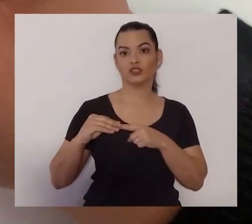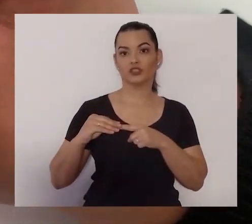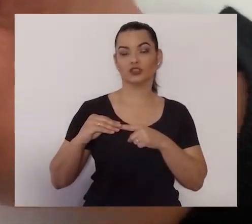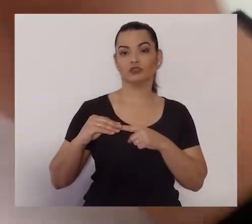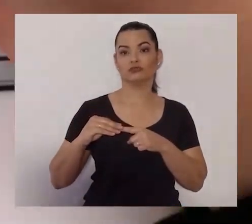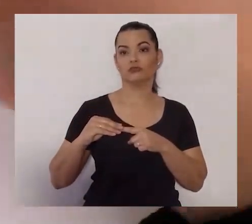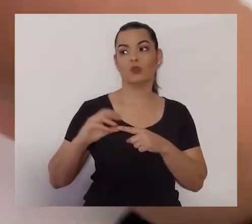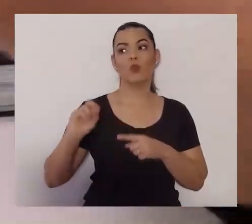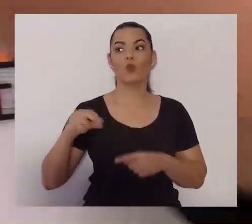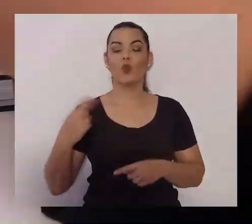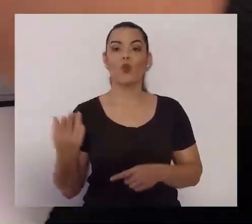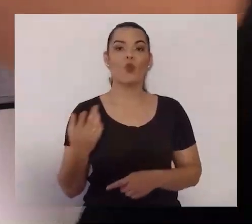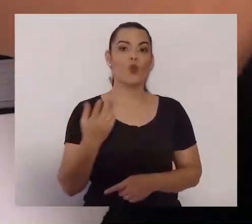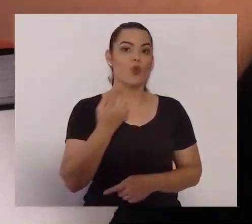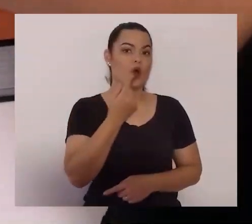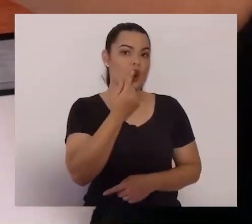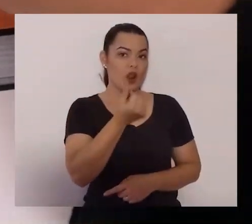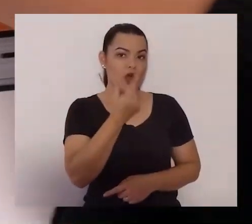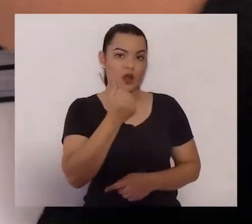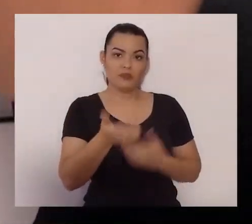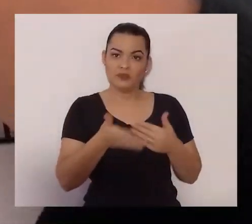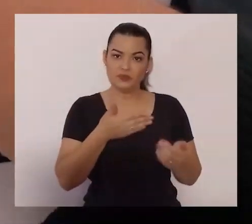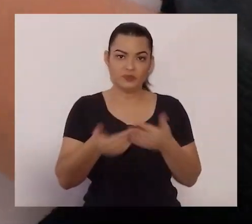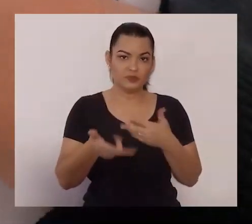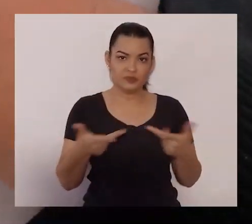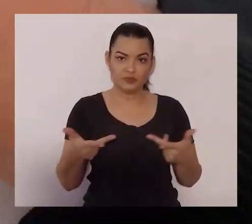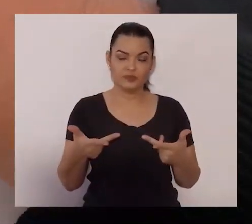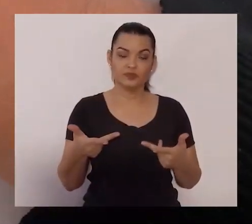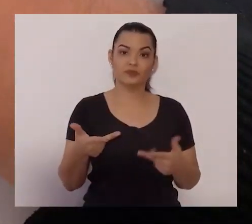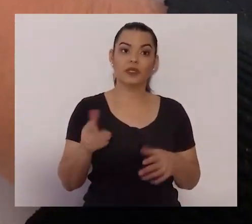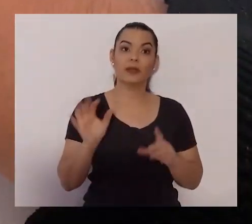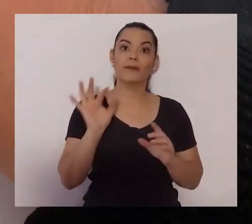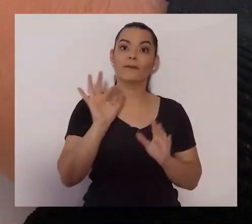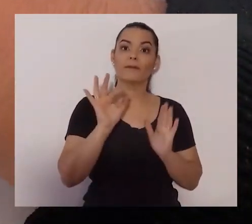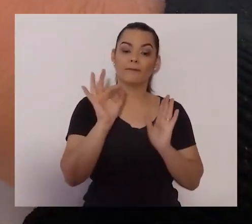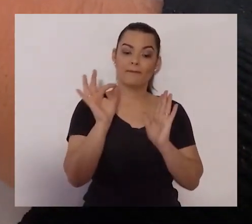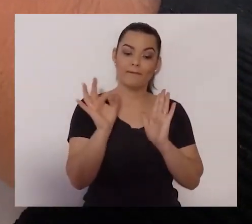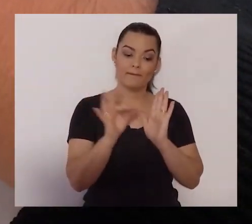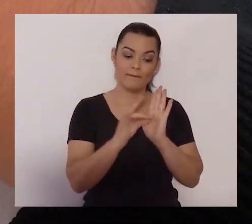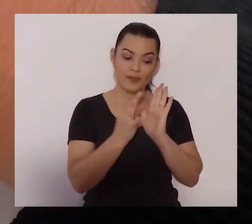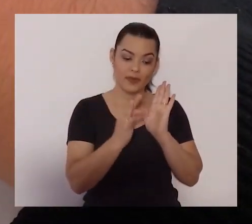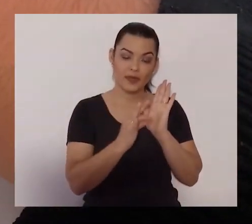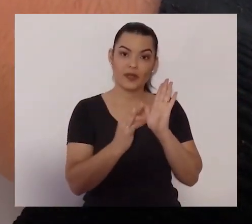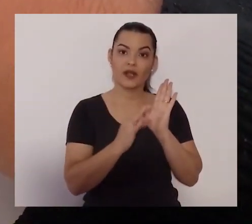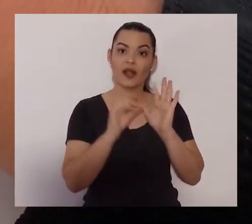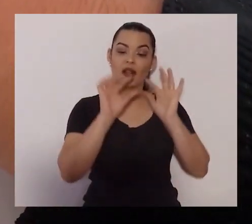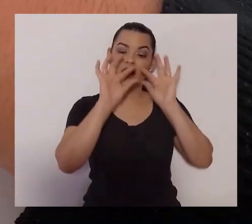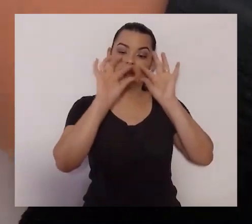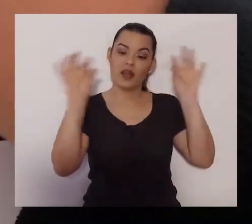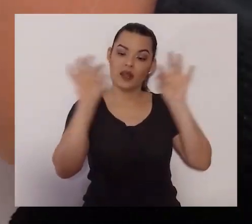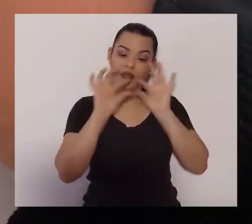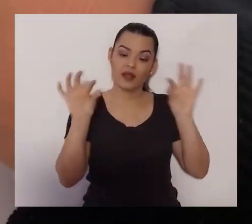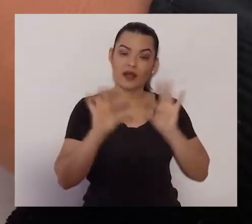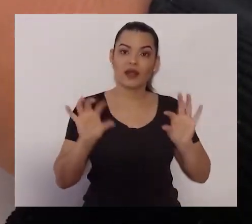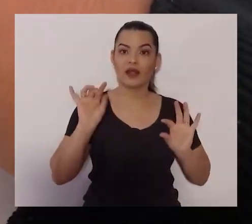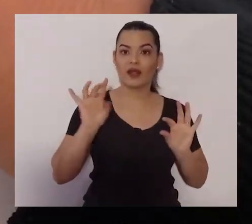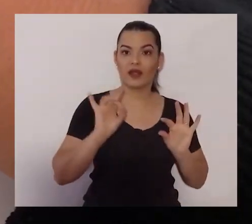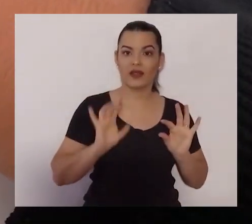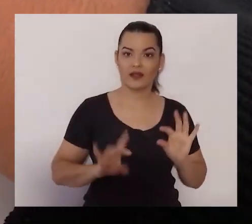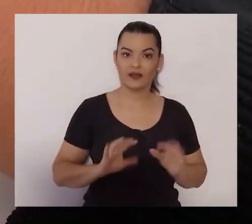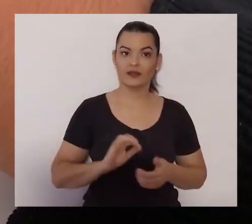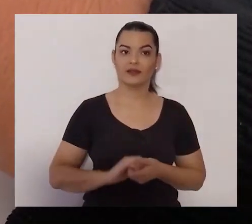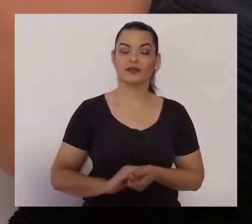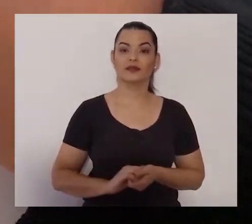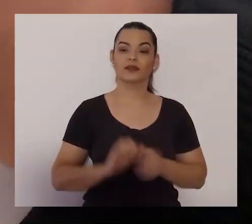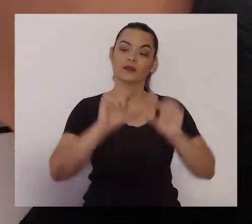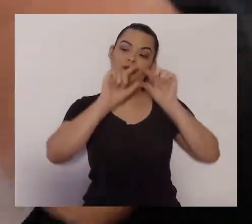um lápis ou algo que você tenha na sua casa, e eu marquei as linhas. Então, esse espaço